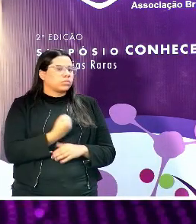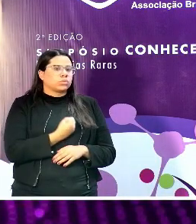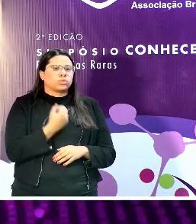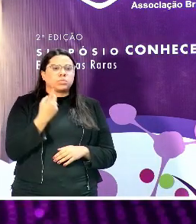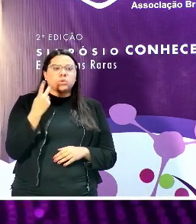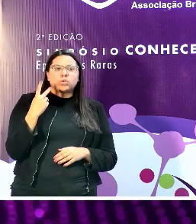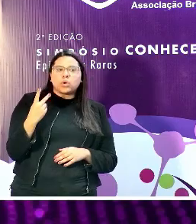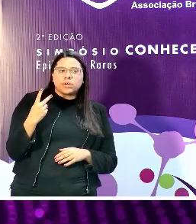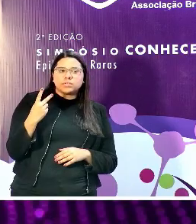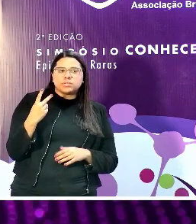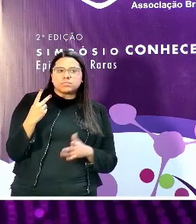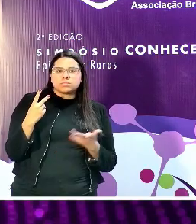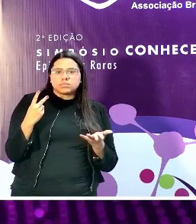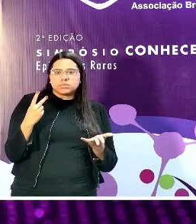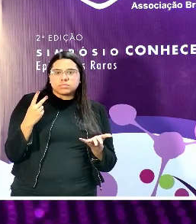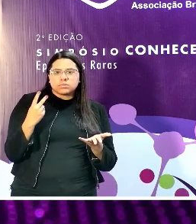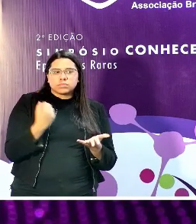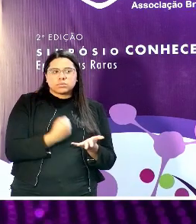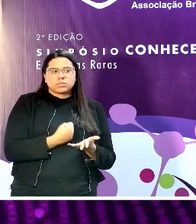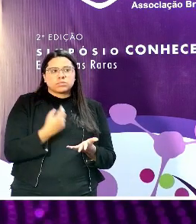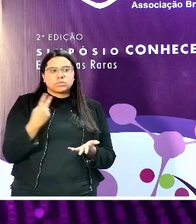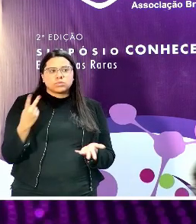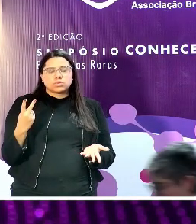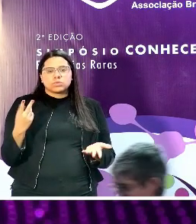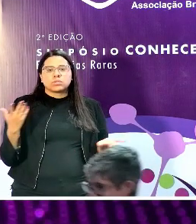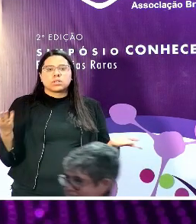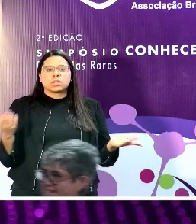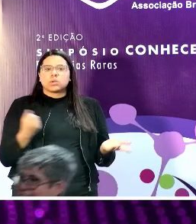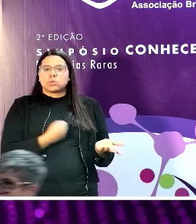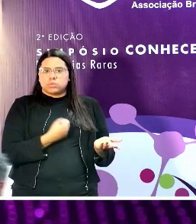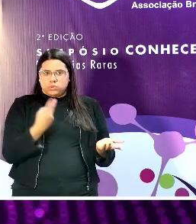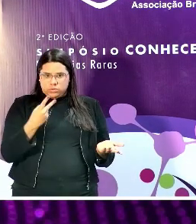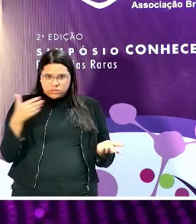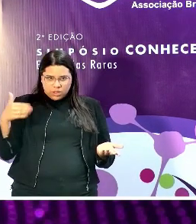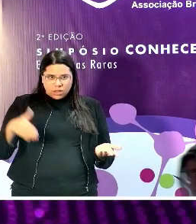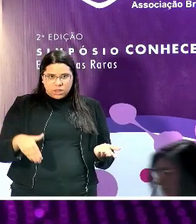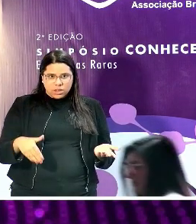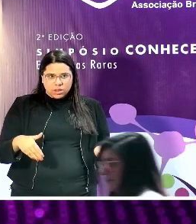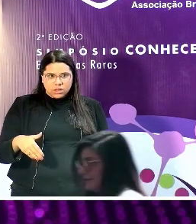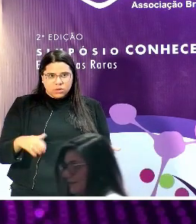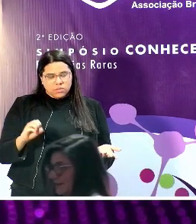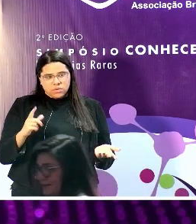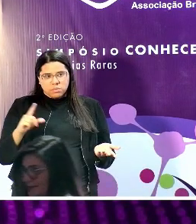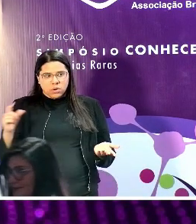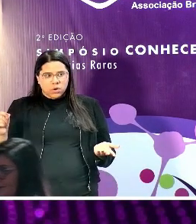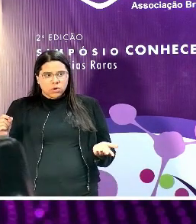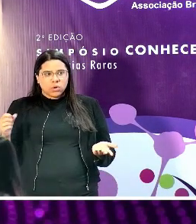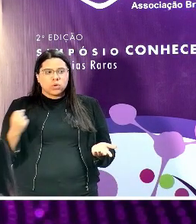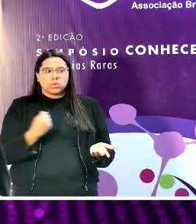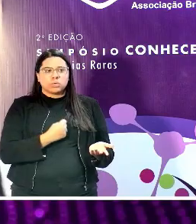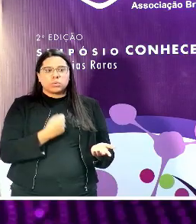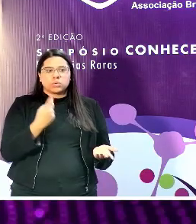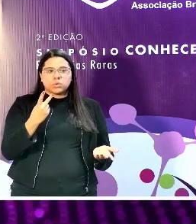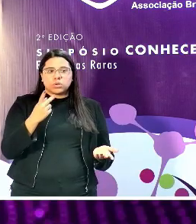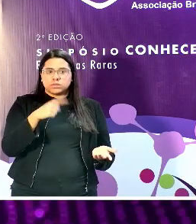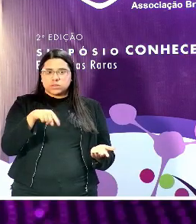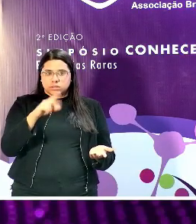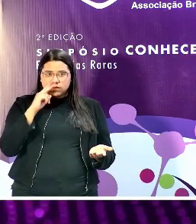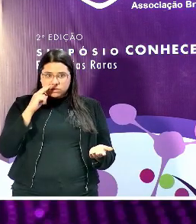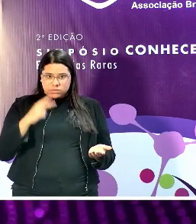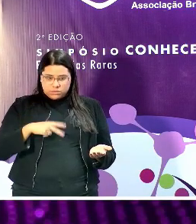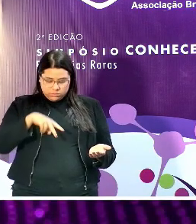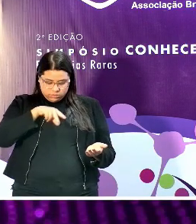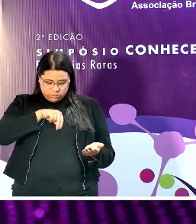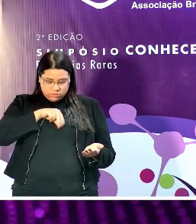Número 2. Número 2 está aqui. O número está do ladinho do cartão de